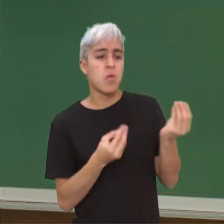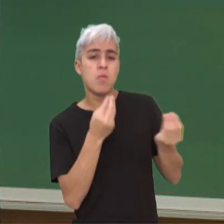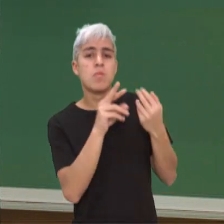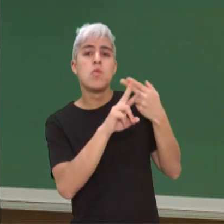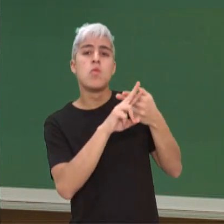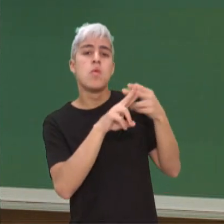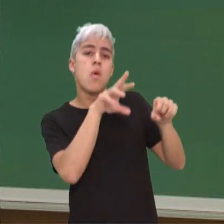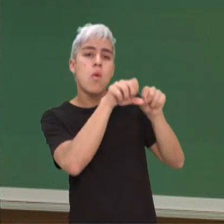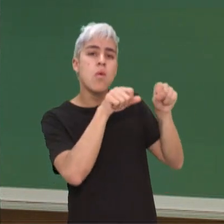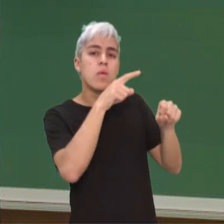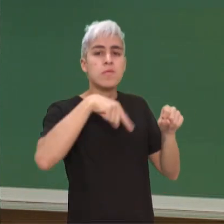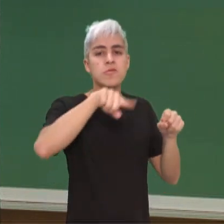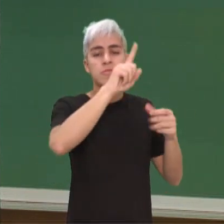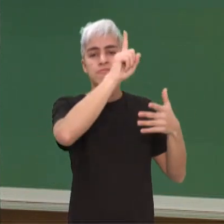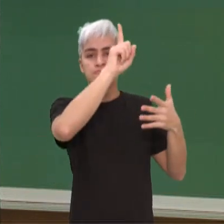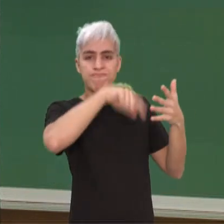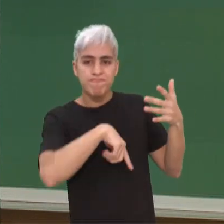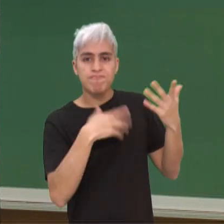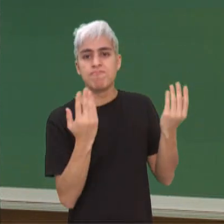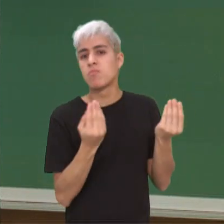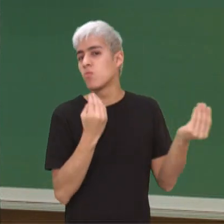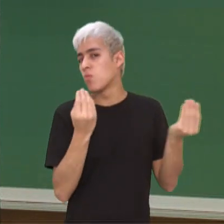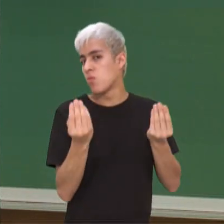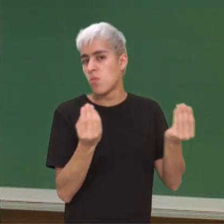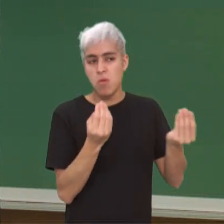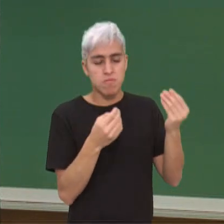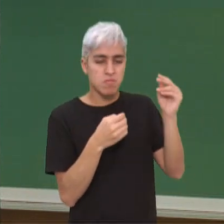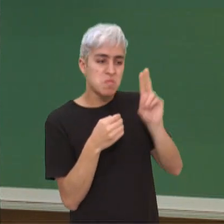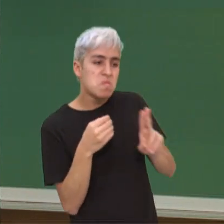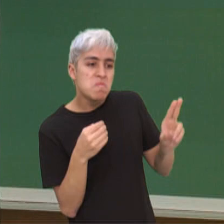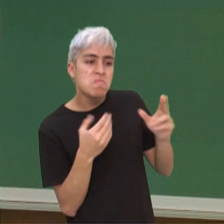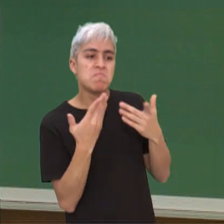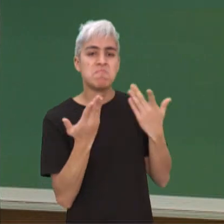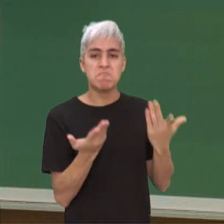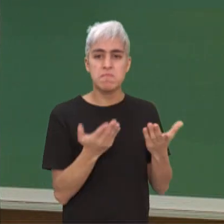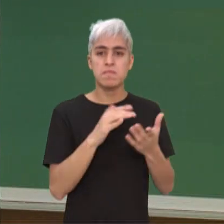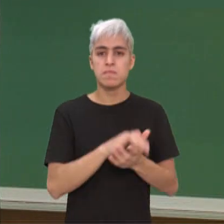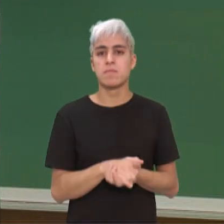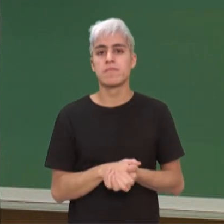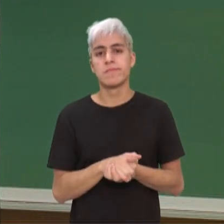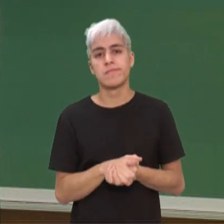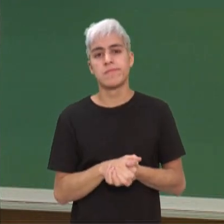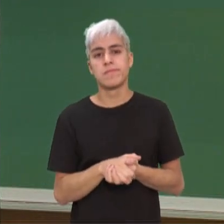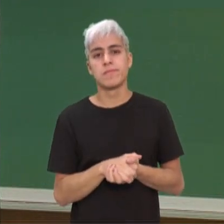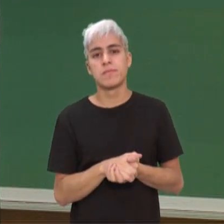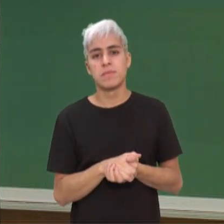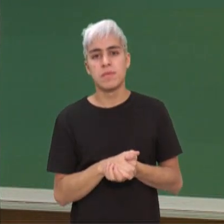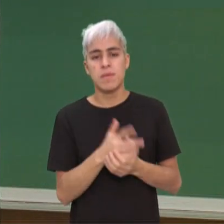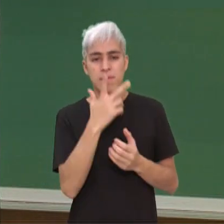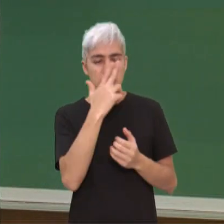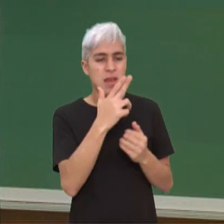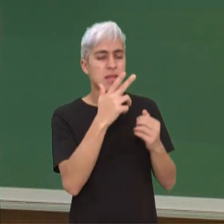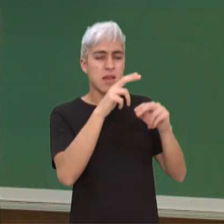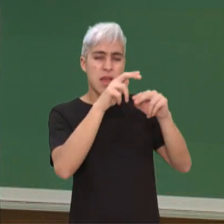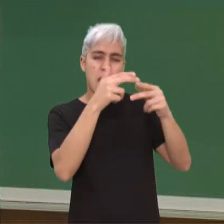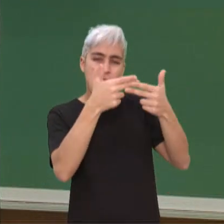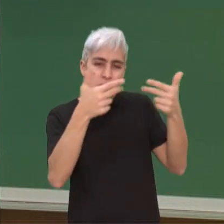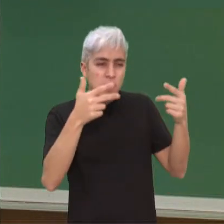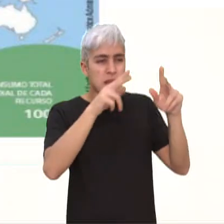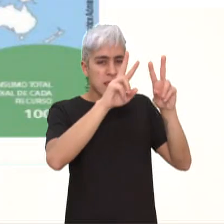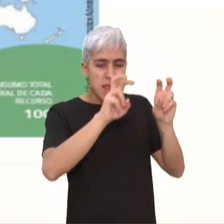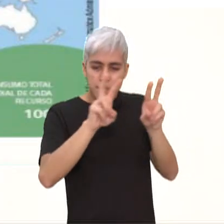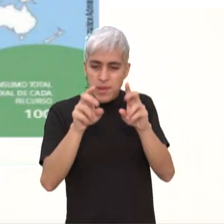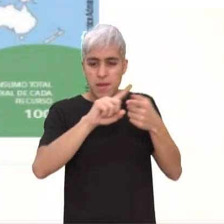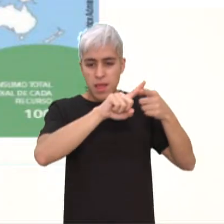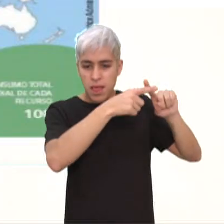si, né? A maneira como vai ser utilizado. Na verdade, uma coisa vai aqui puxando para a outra, né? Uma coisa